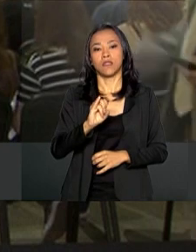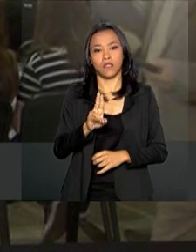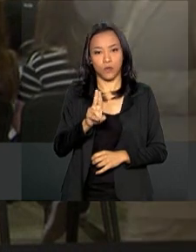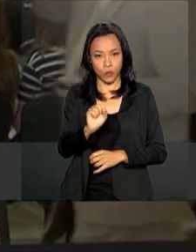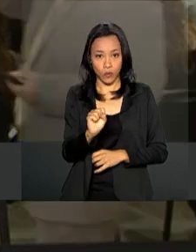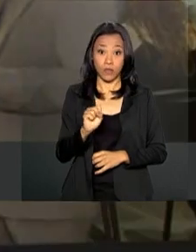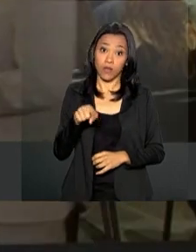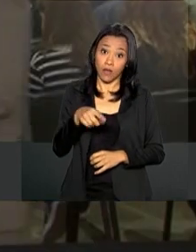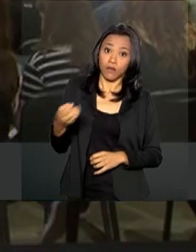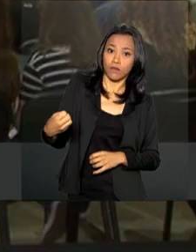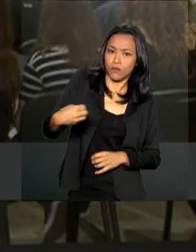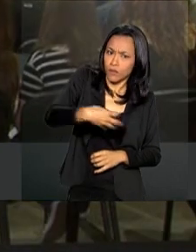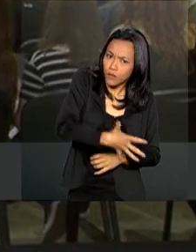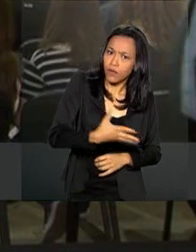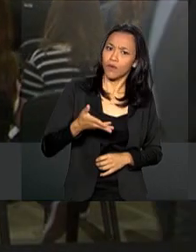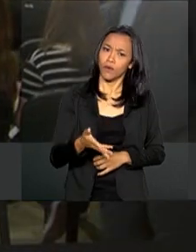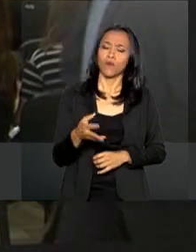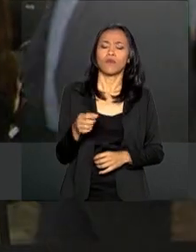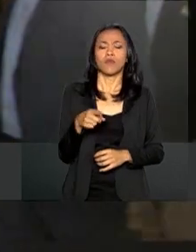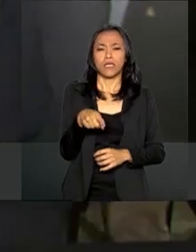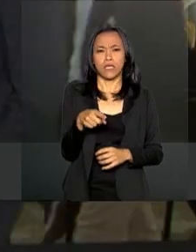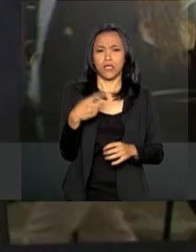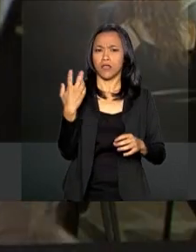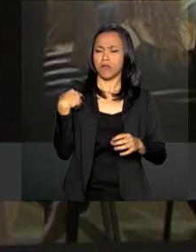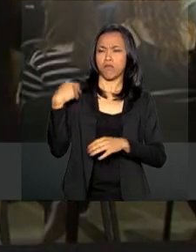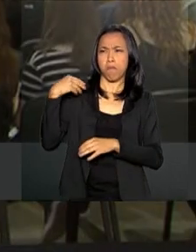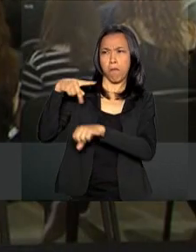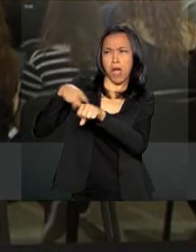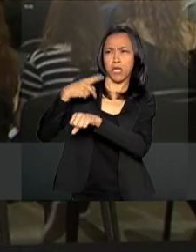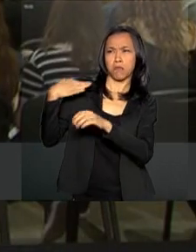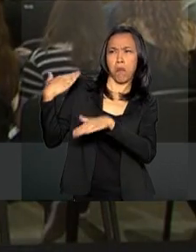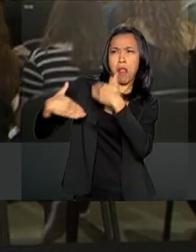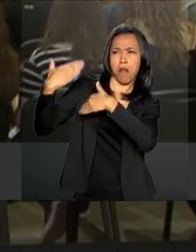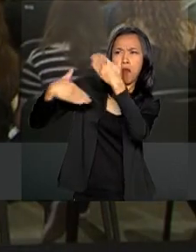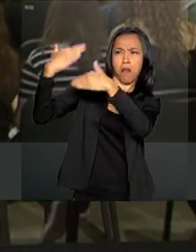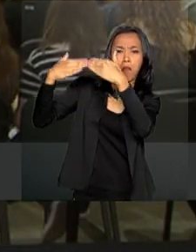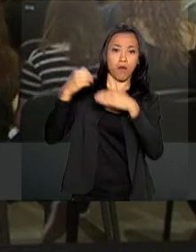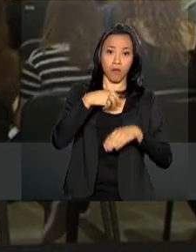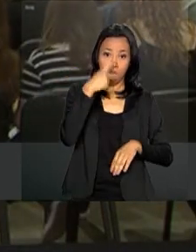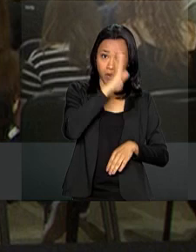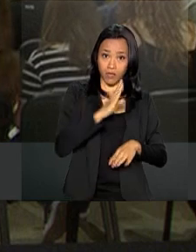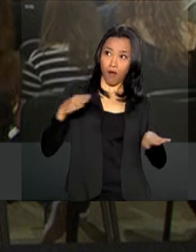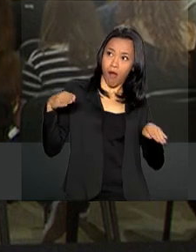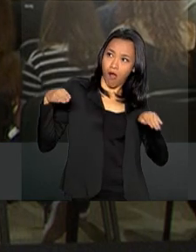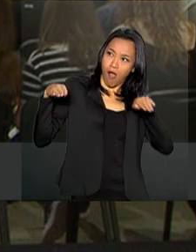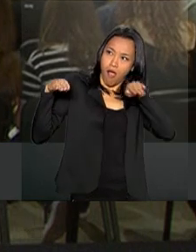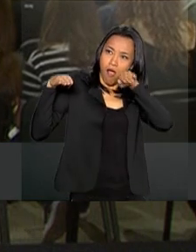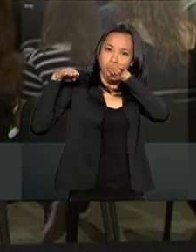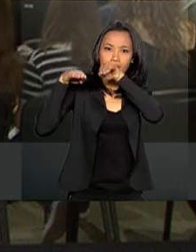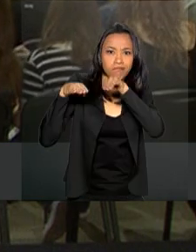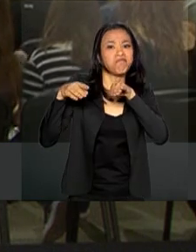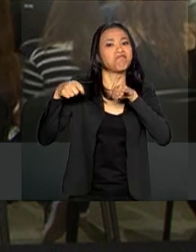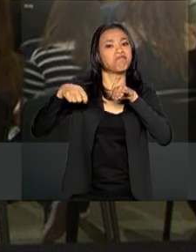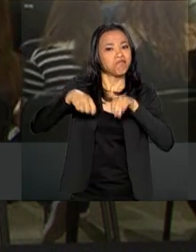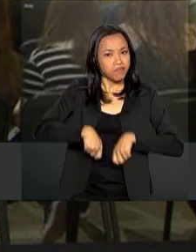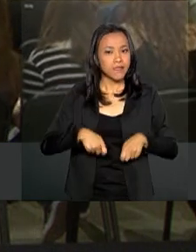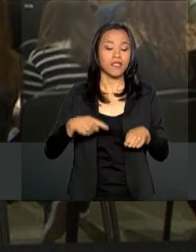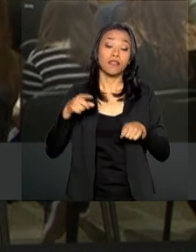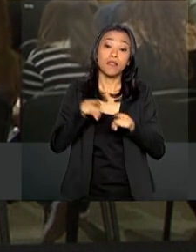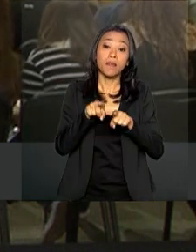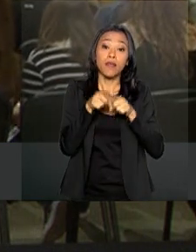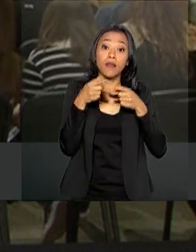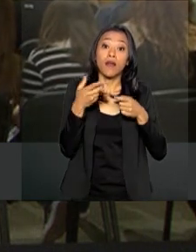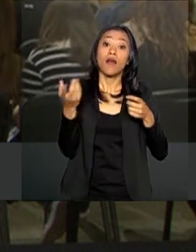que coloca o país ao lado de nações desenvolvidas, abrindo inclusive a possibilidade de ampliação